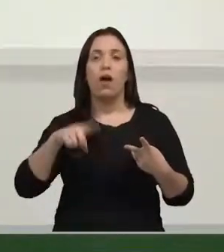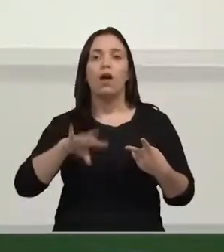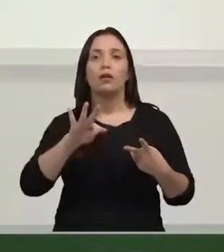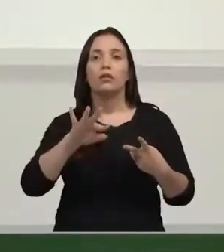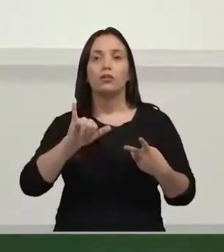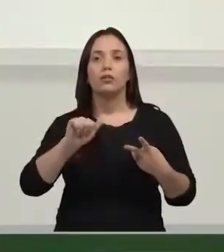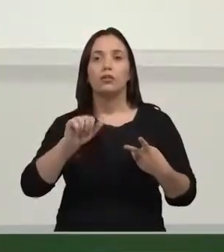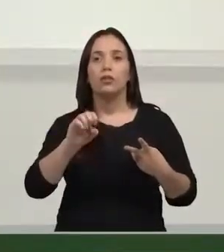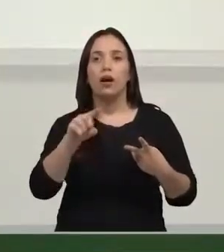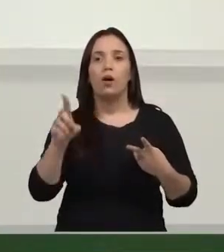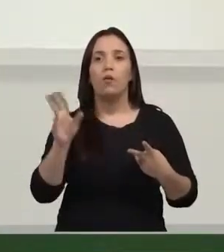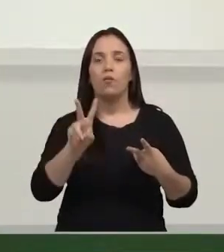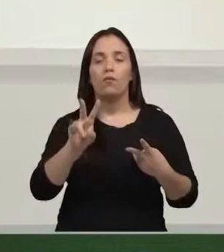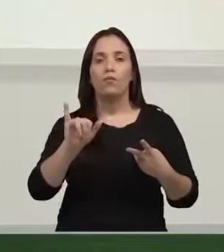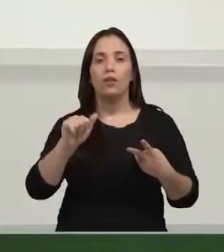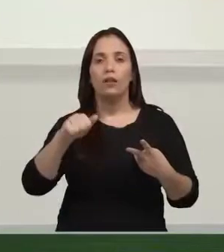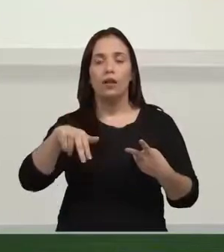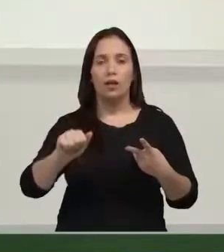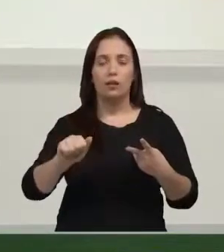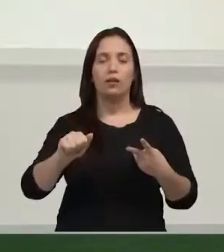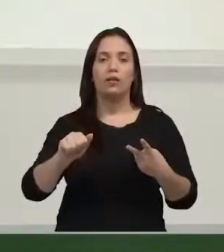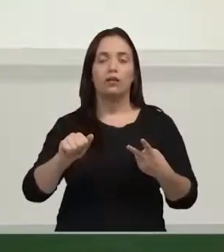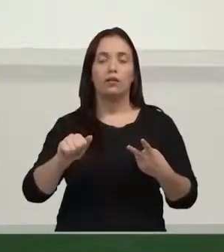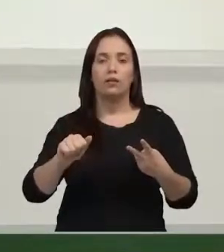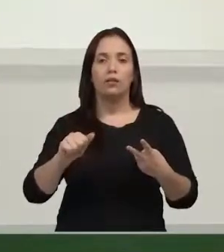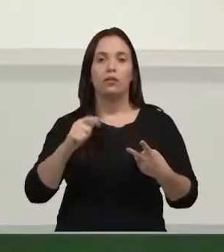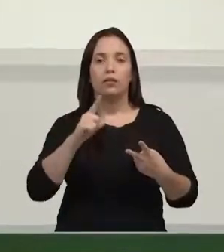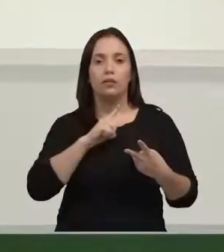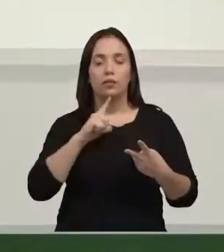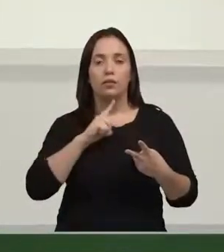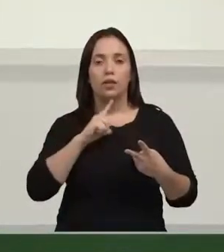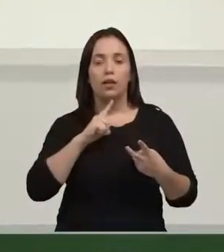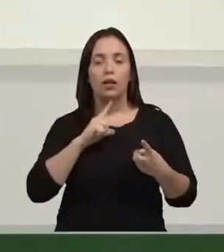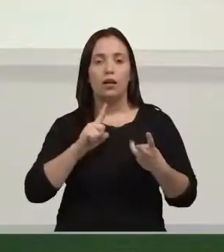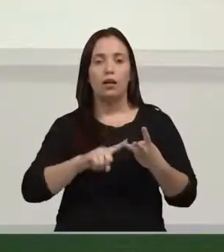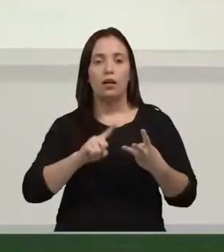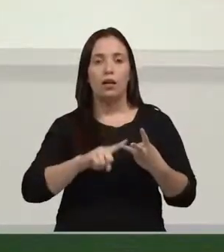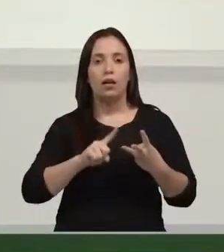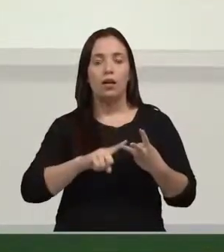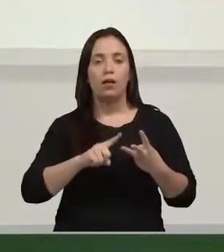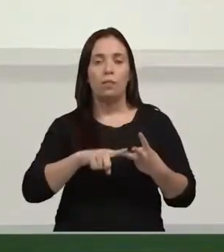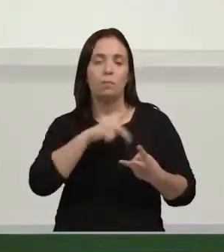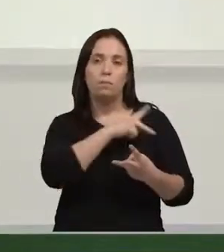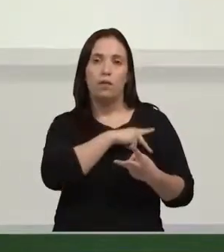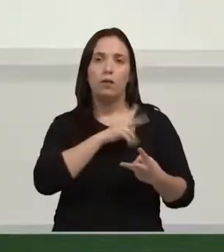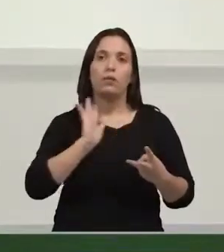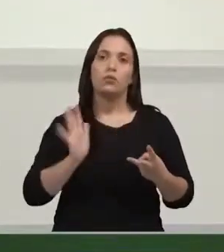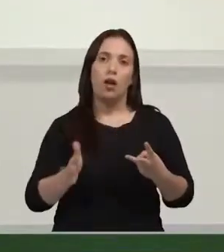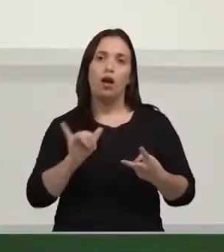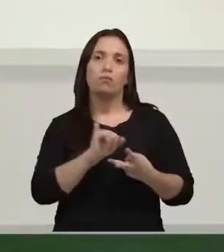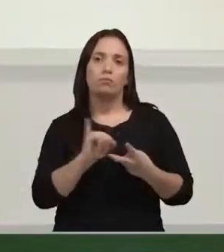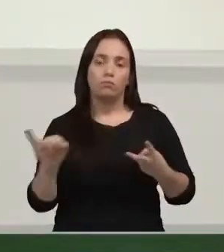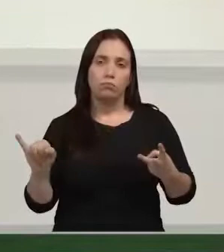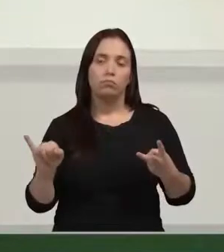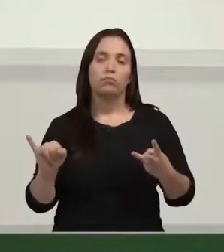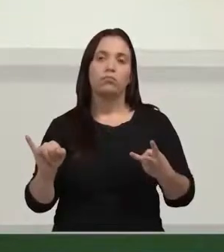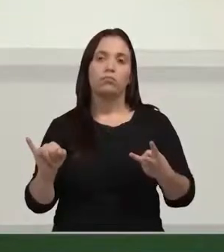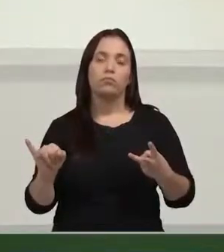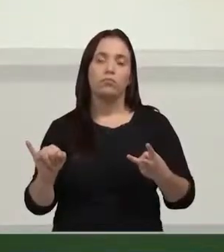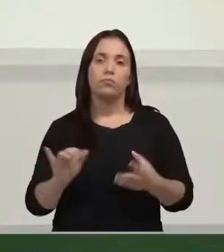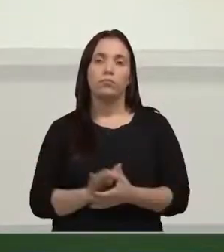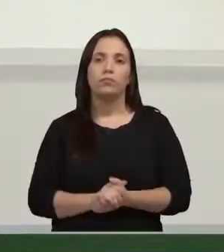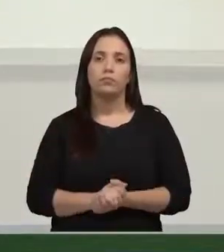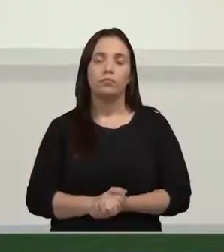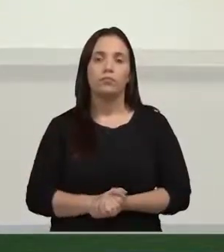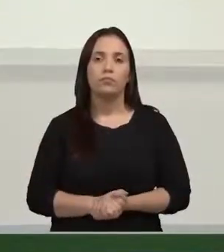Que é o Tião Viana, né? Ele também já compreendeu o que é E necessário. tá faltando um aí, que eu tô tentando me esquecer de lembrar. O Hélio Dias, do Piauí. Não, eu falei, o Hélio Dias do Piauí eu falei, o Pimentel